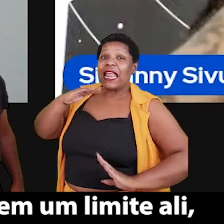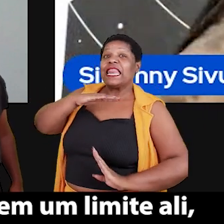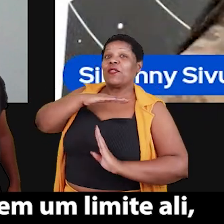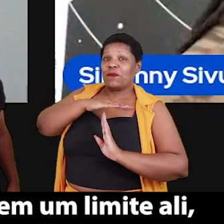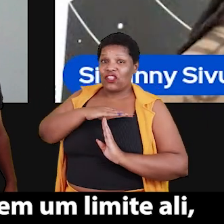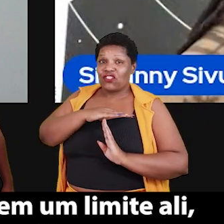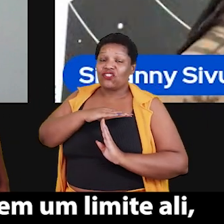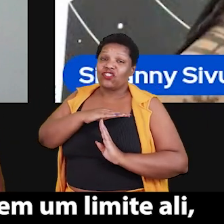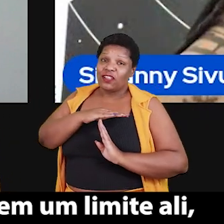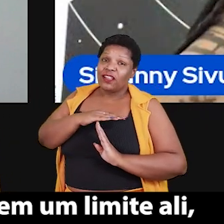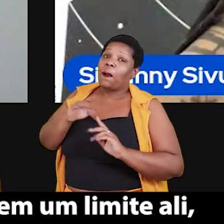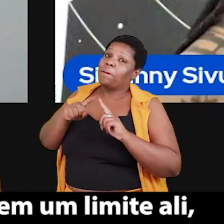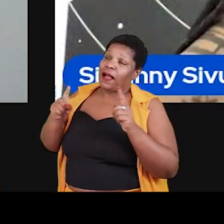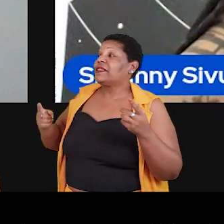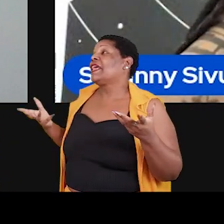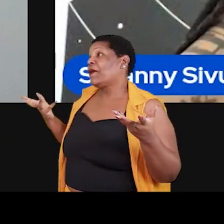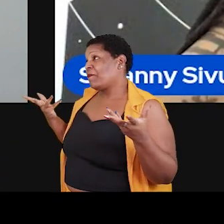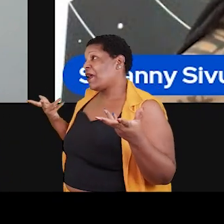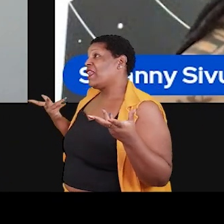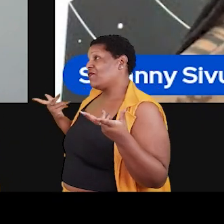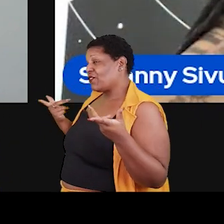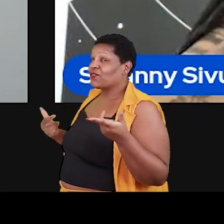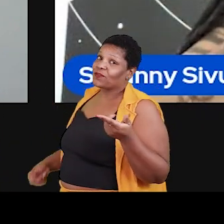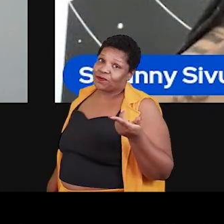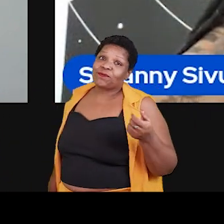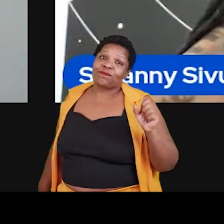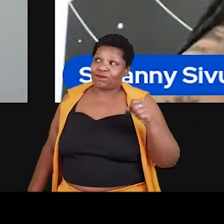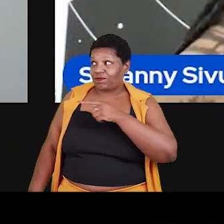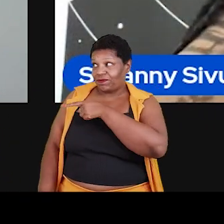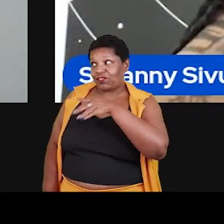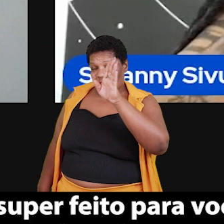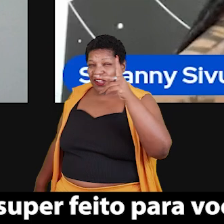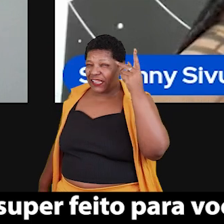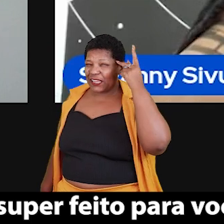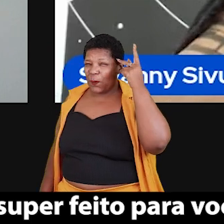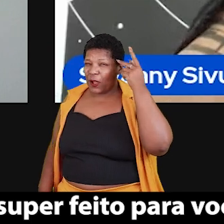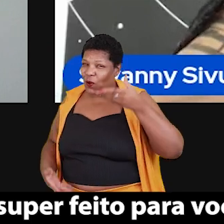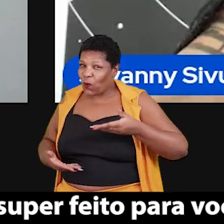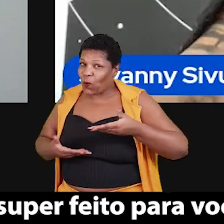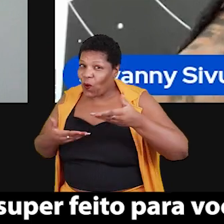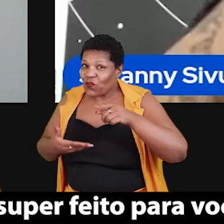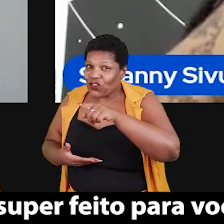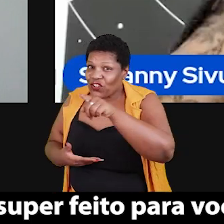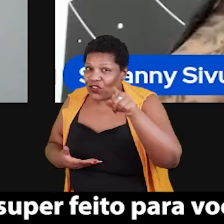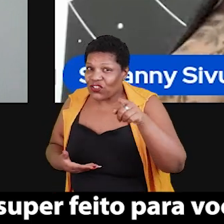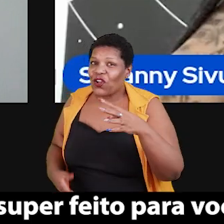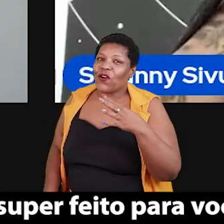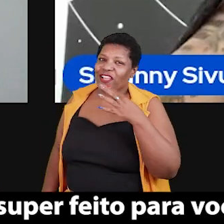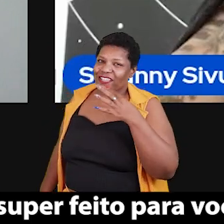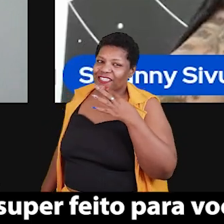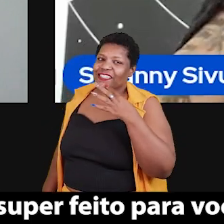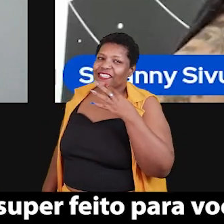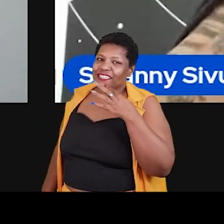ali, mas é maravilhoso, assim. Quando vocês estiverem em São Paulo, o convite está super feito para vocês irem conhecer, assim.